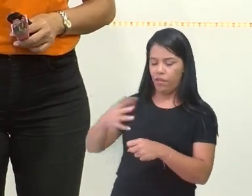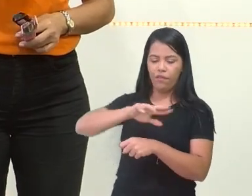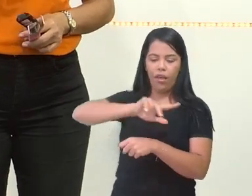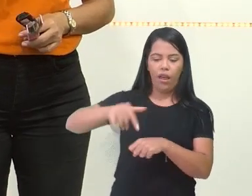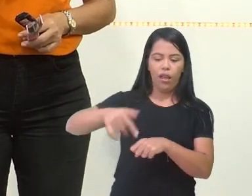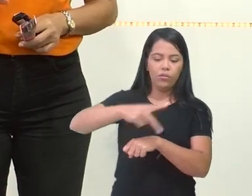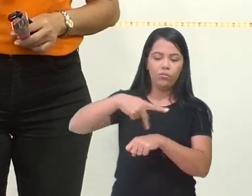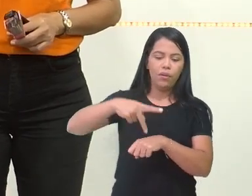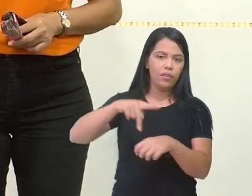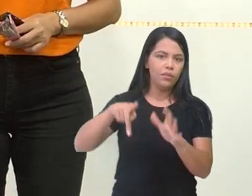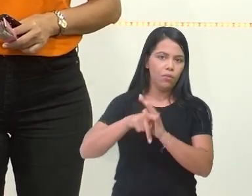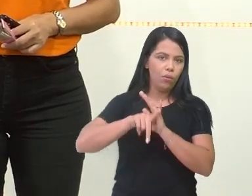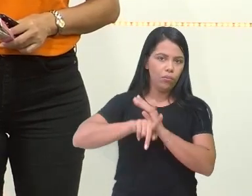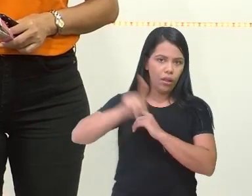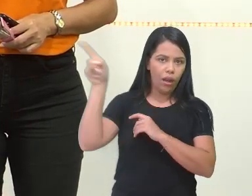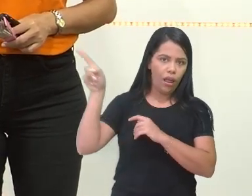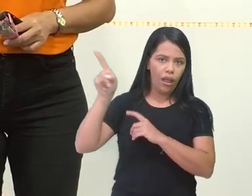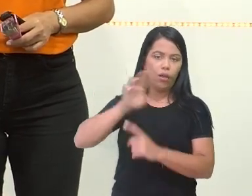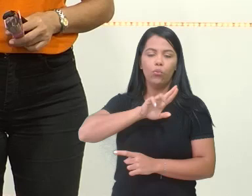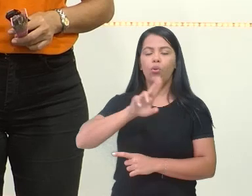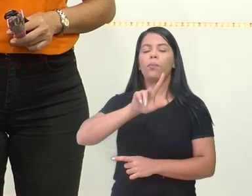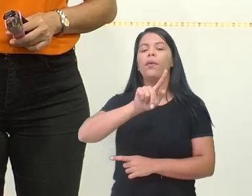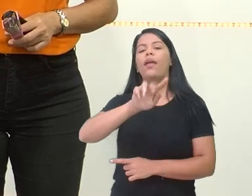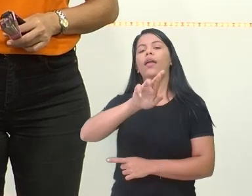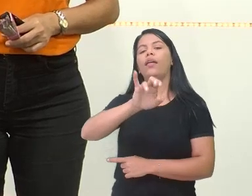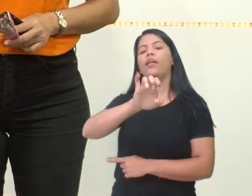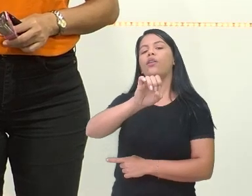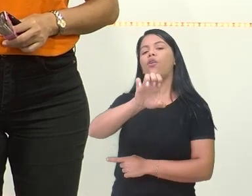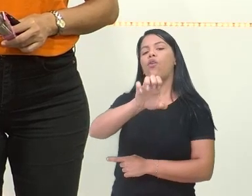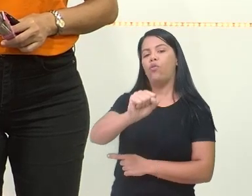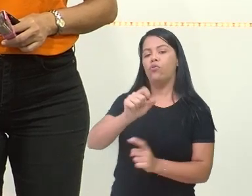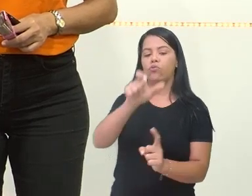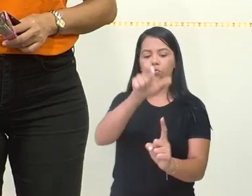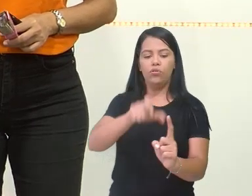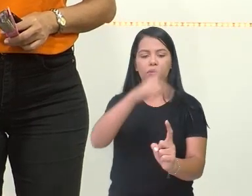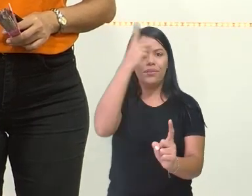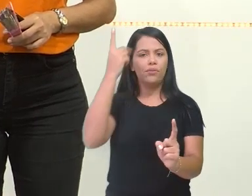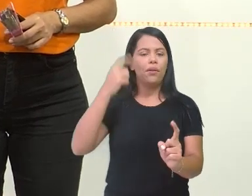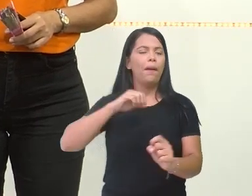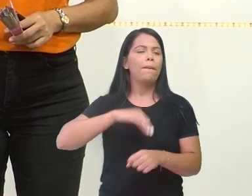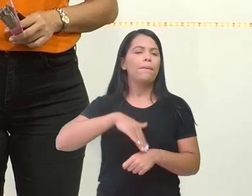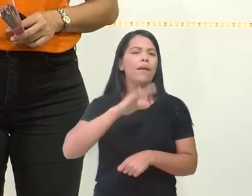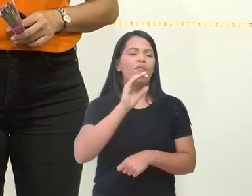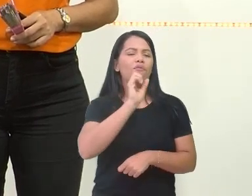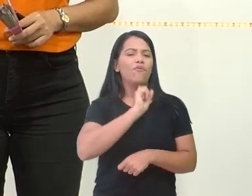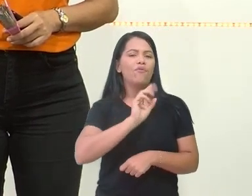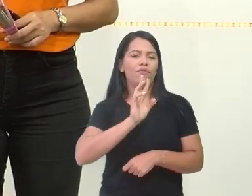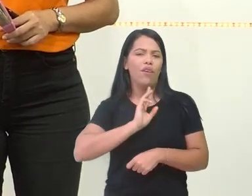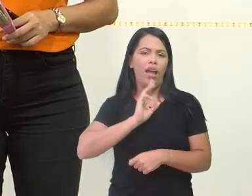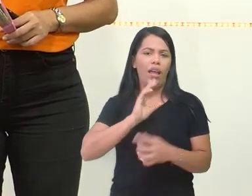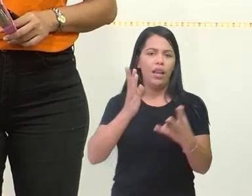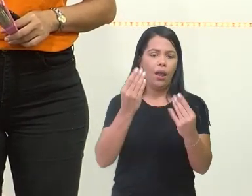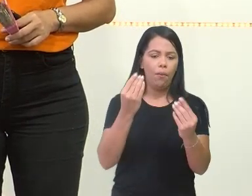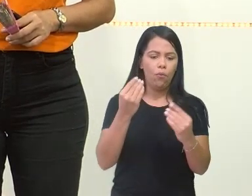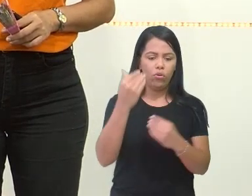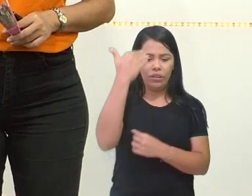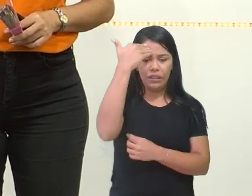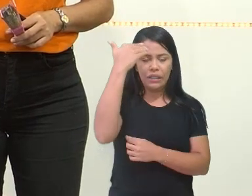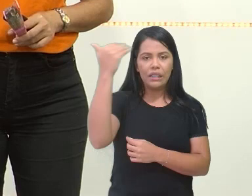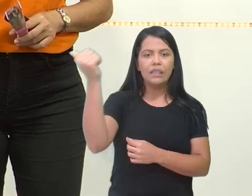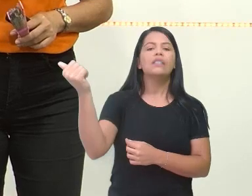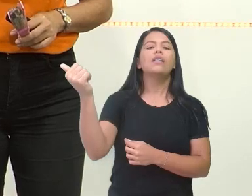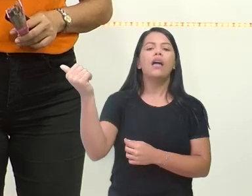são conhecidos por griots. São pessoas mais velhas, pessoas muito sábias,